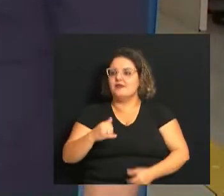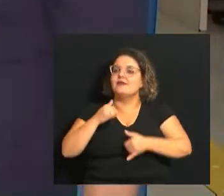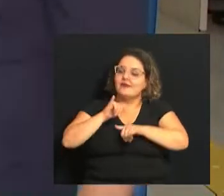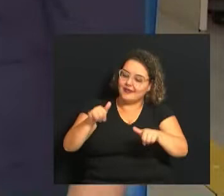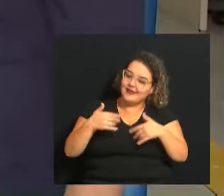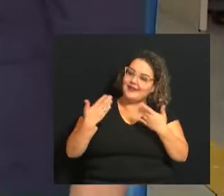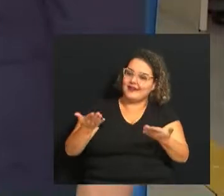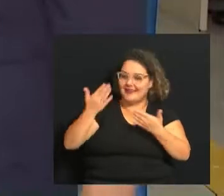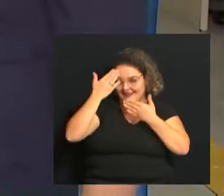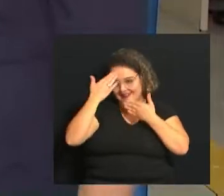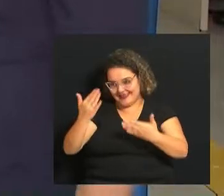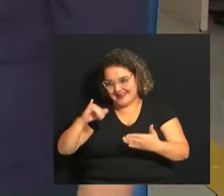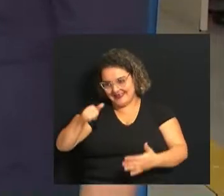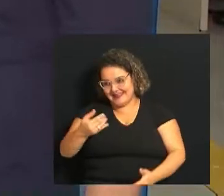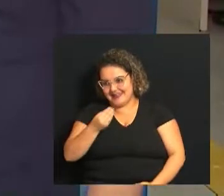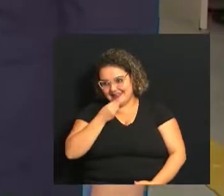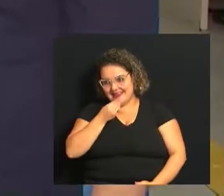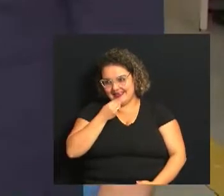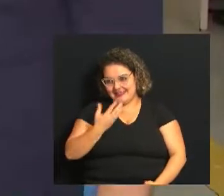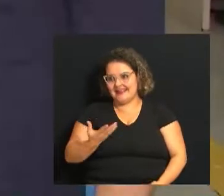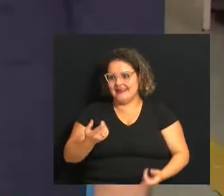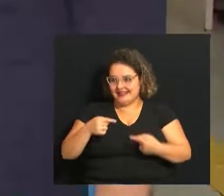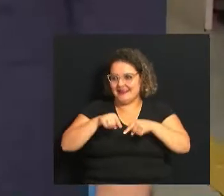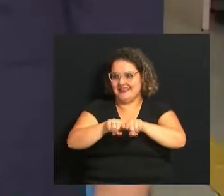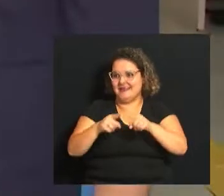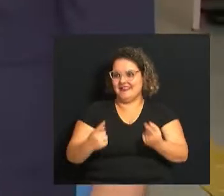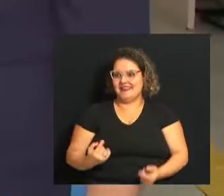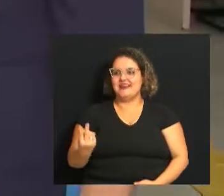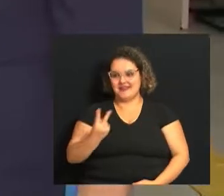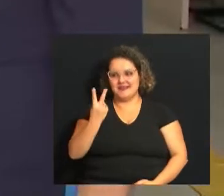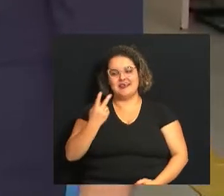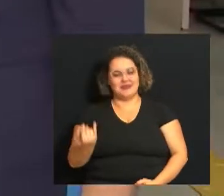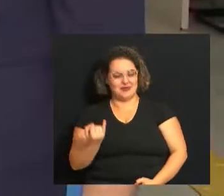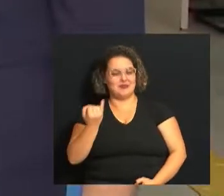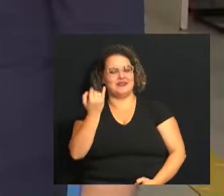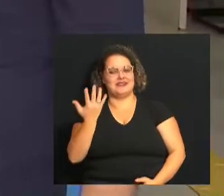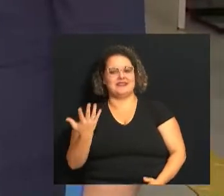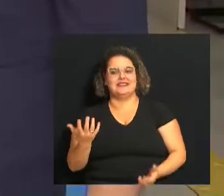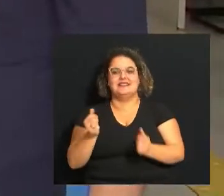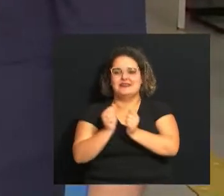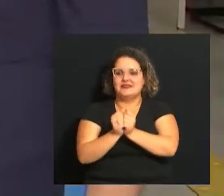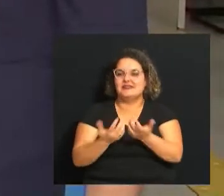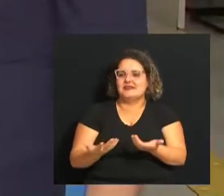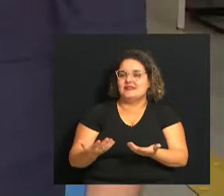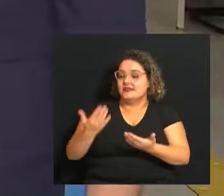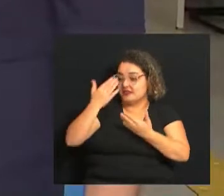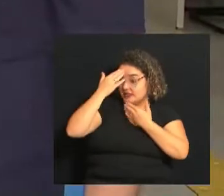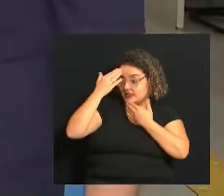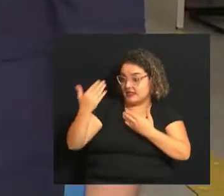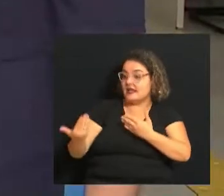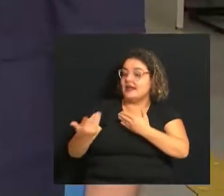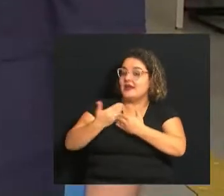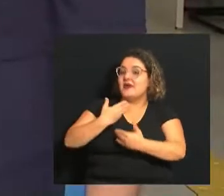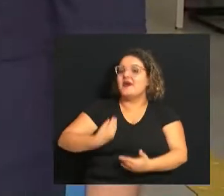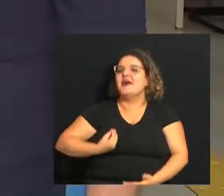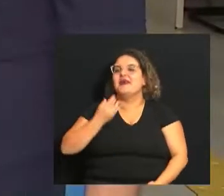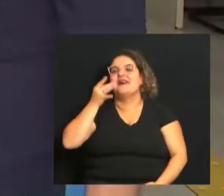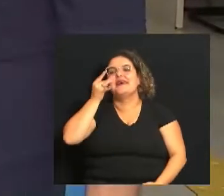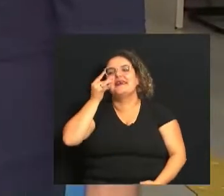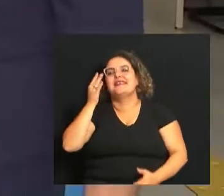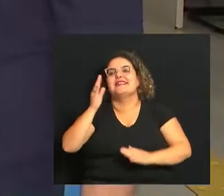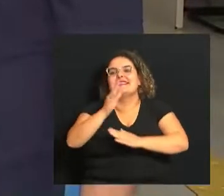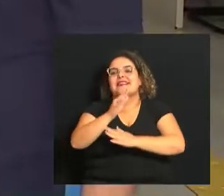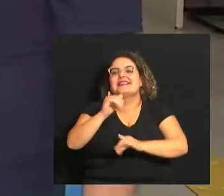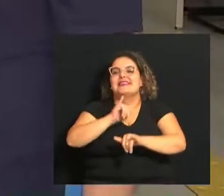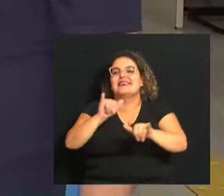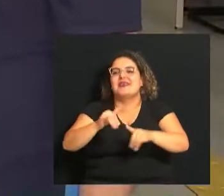Muito obrigado pela oportunidade. Essa Valeu. Parceria vale muito a pena. Viu? A gente Estamos que juntos. agradece a sua participação aqui ao vivo no Câmara Notícias, tá